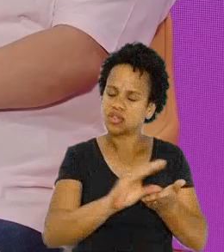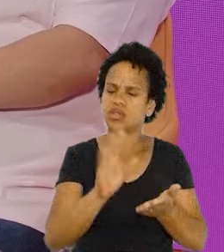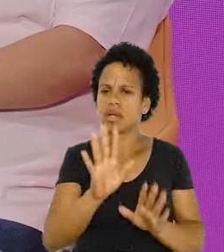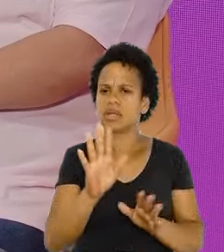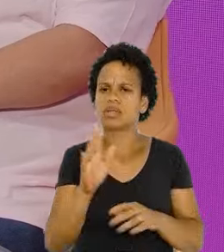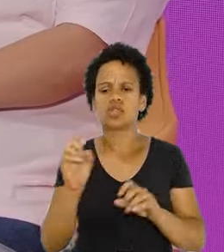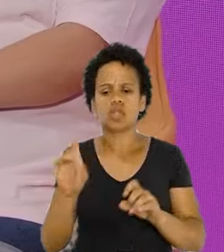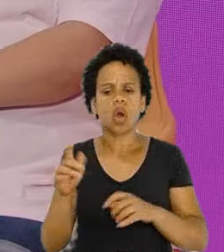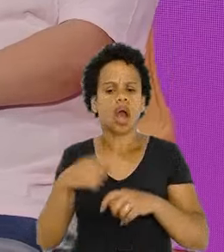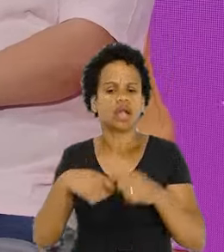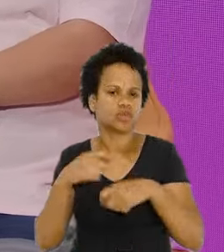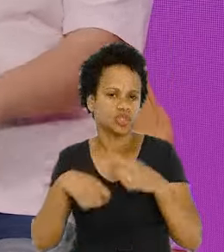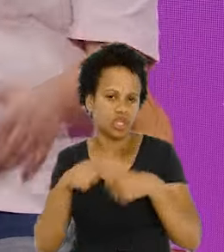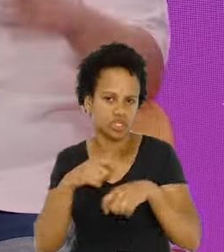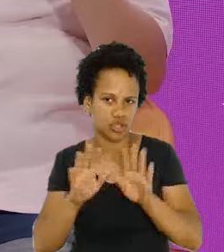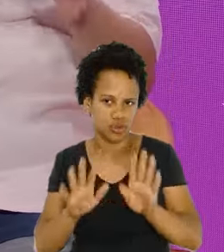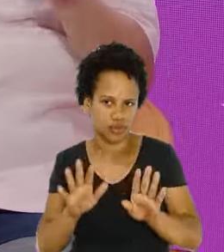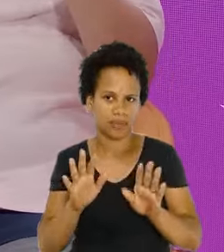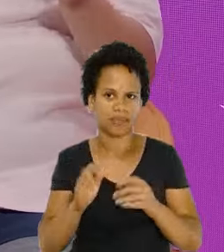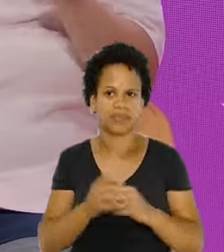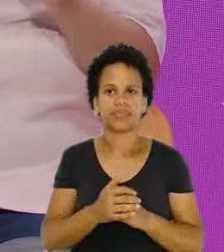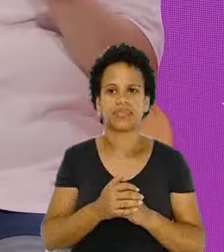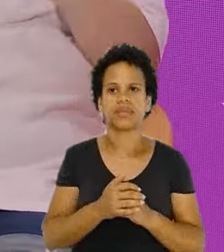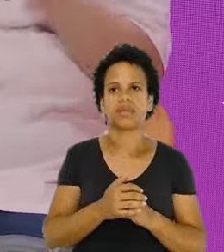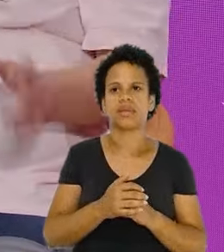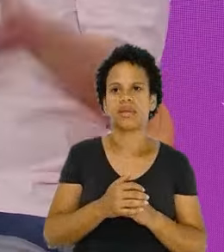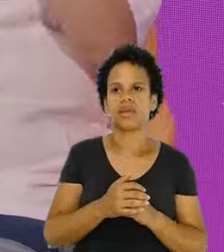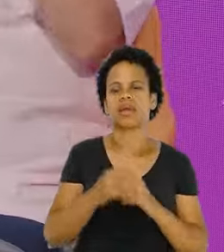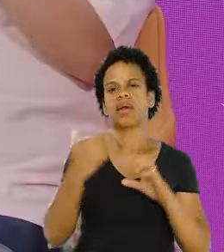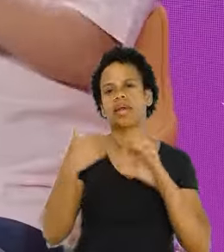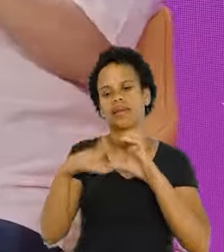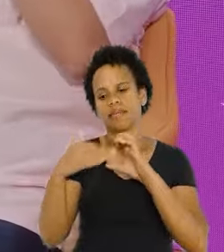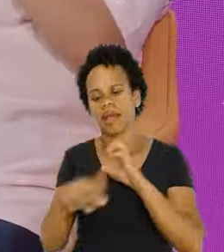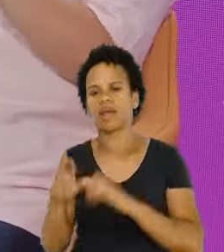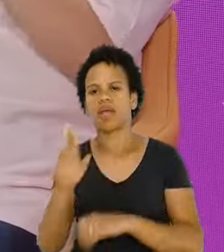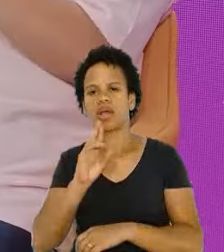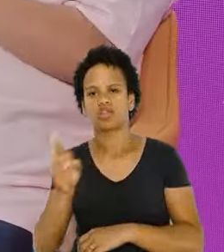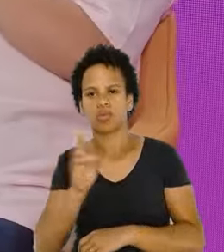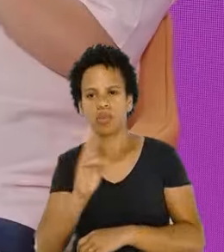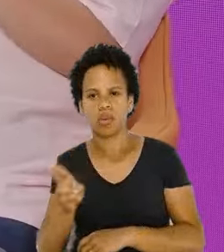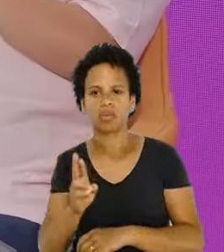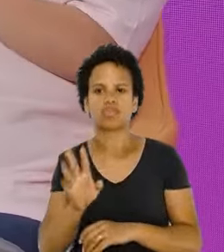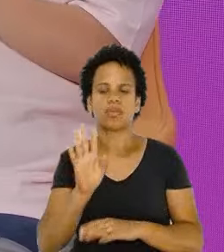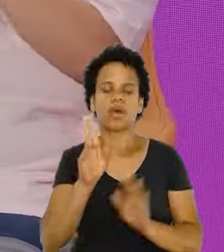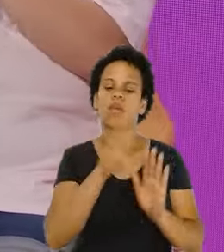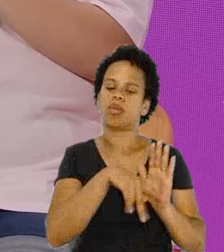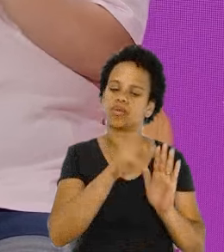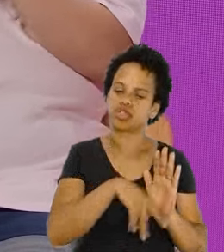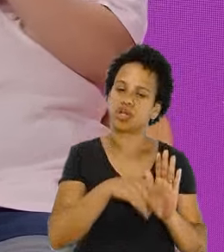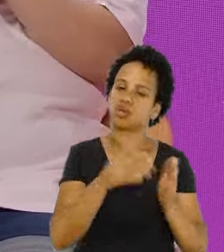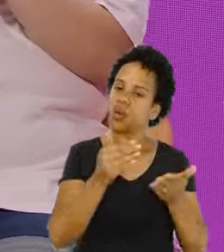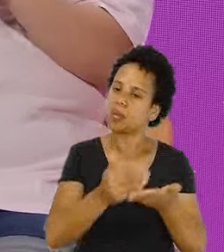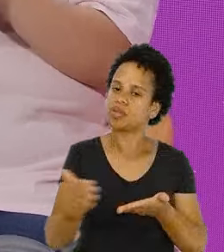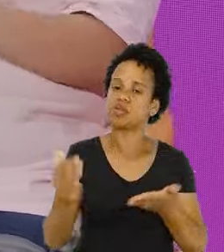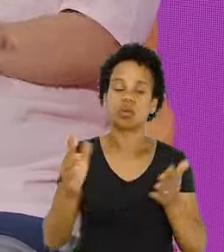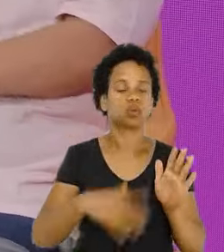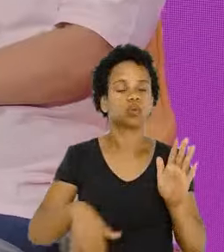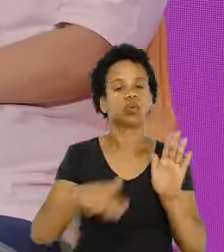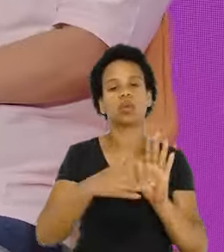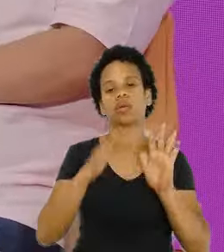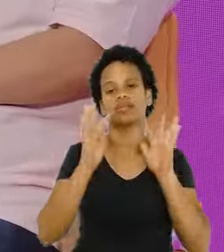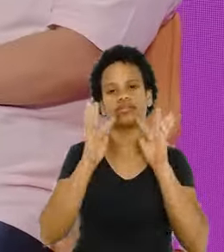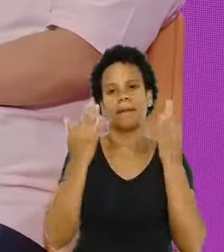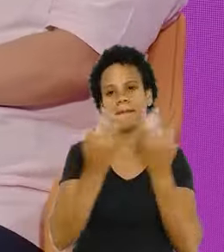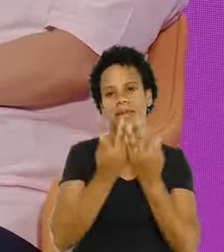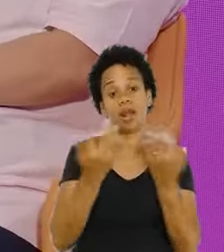na parte administrativa né porque ele respond meio e o projeto passou a ser um projeto da família então